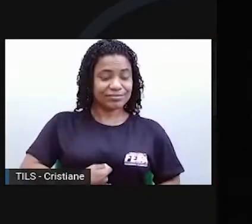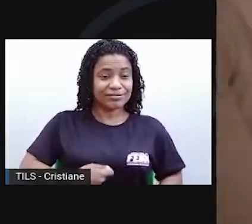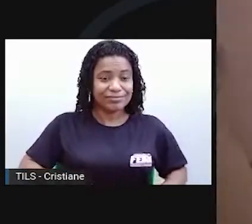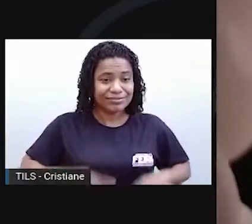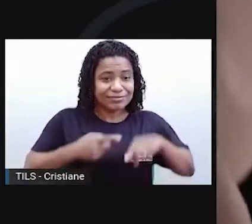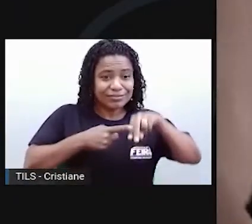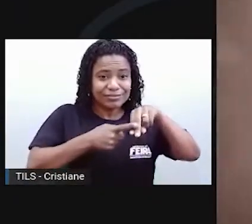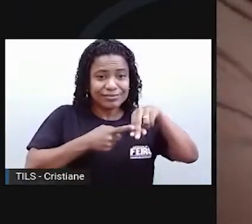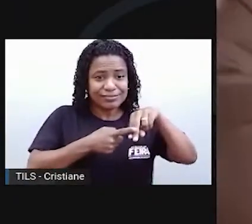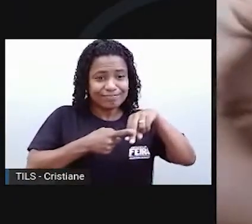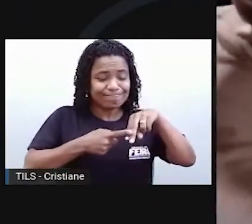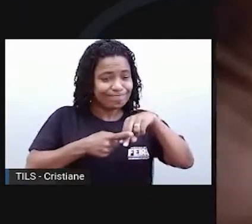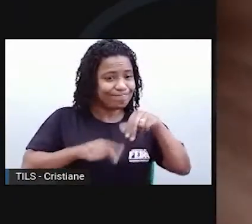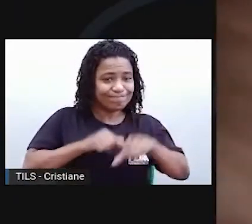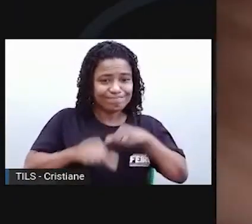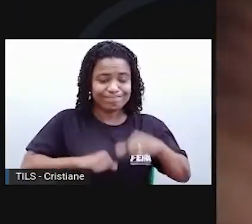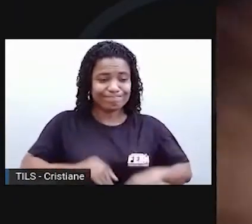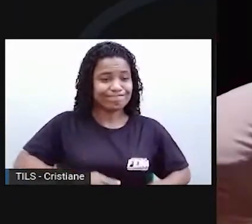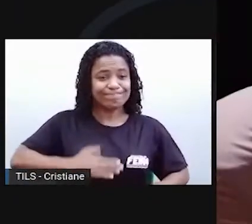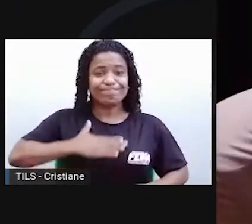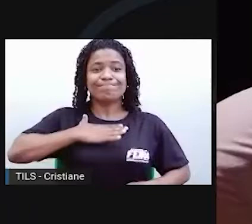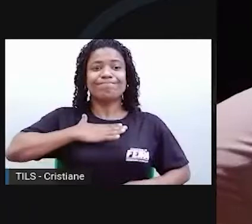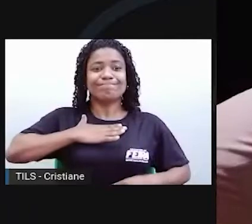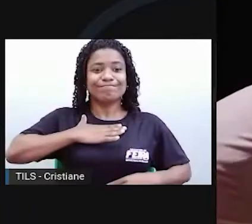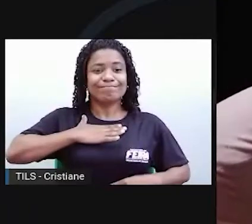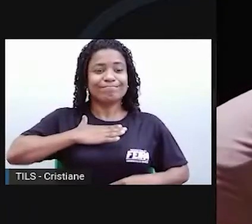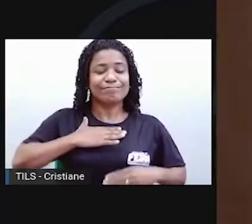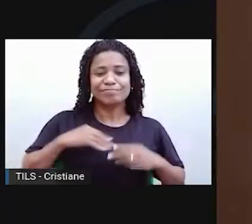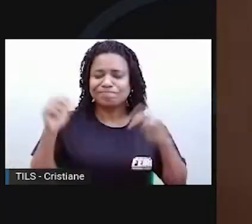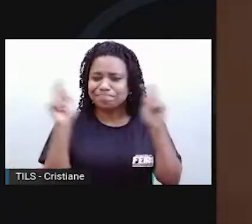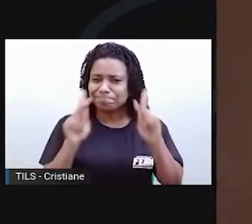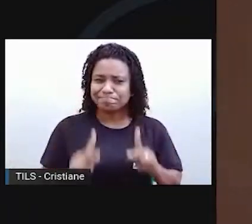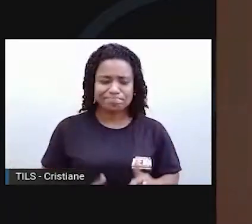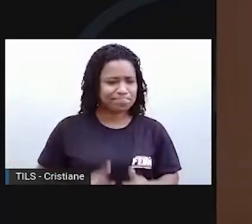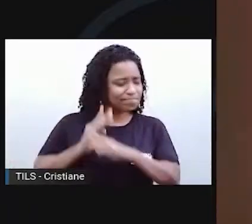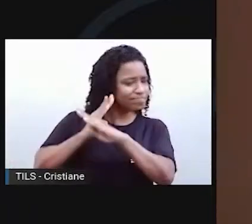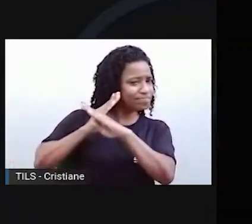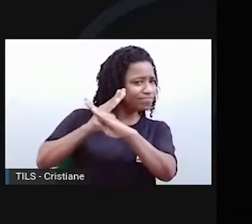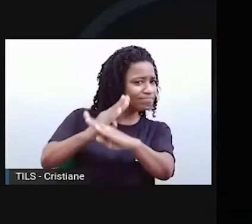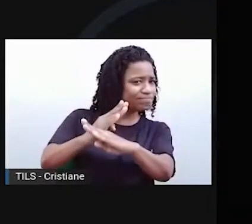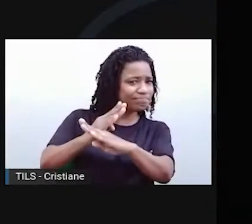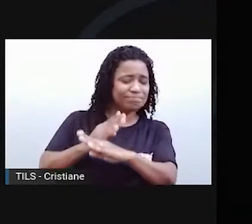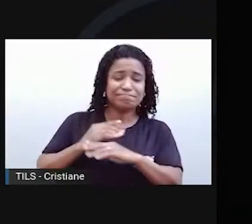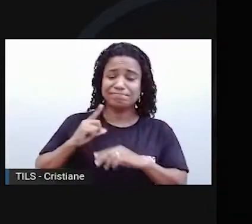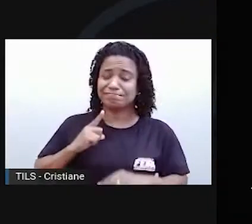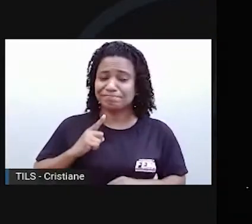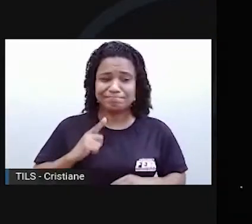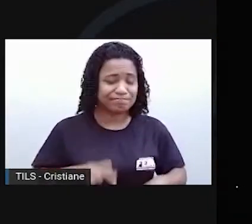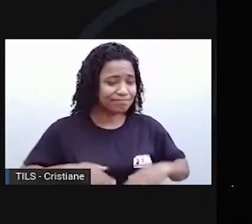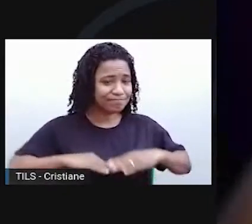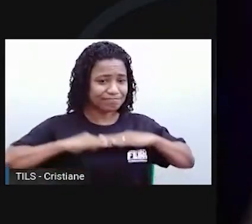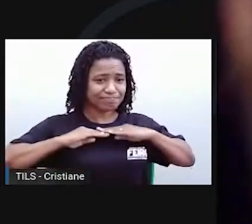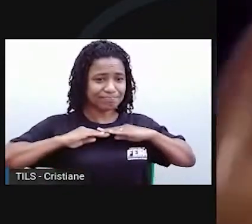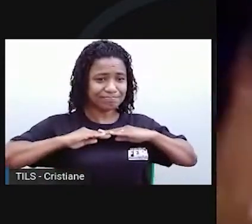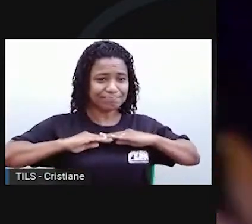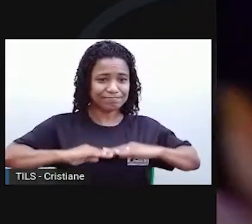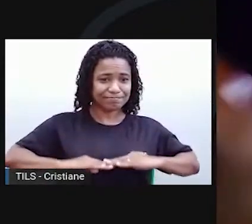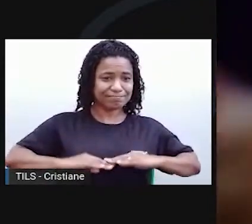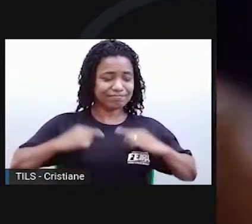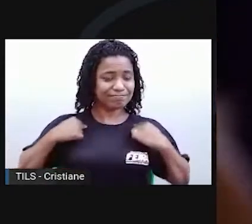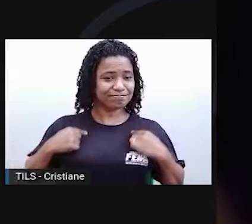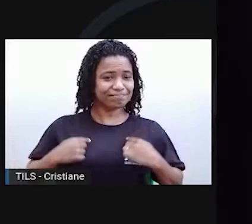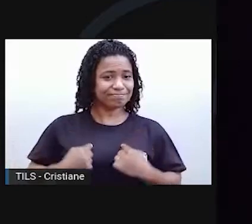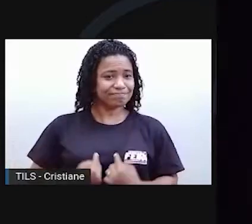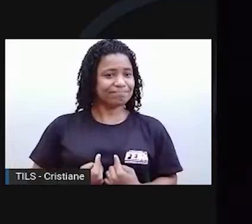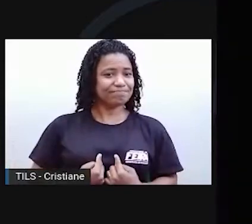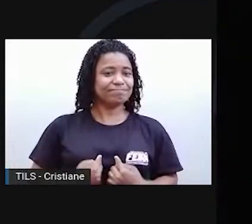nunca é demais. Sobe mais, quem aqui tem paz tá demais. Desce mais, junta um pouco mais, quem se satisfaz